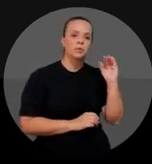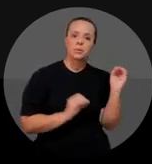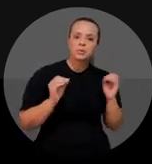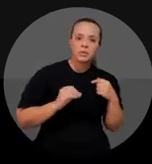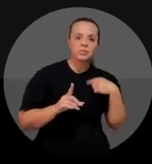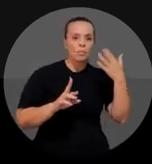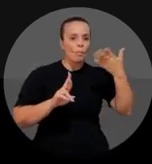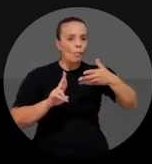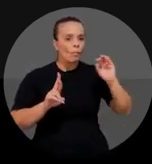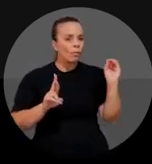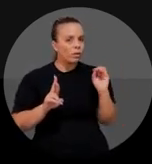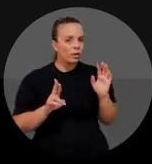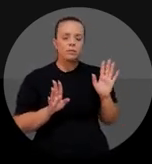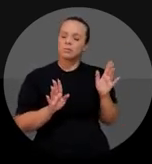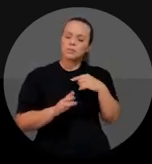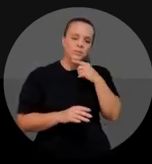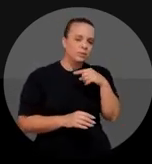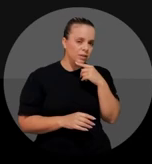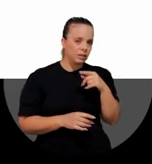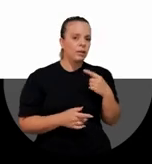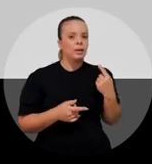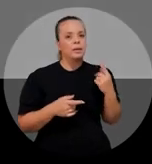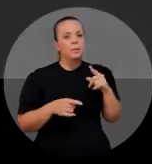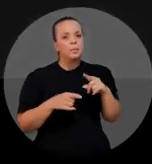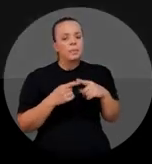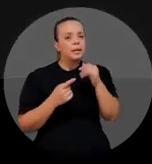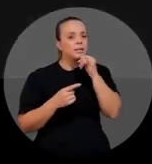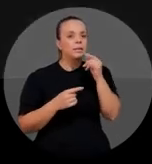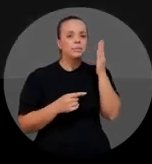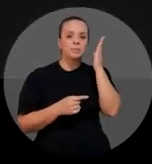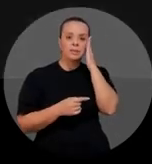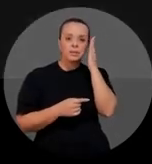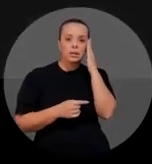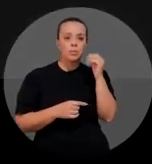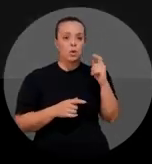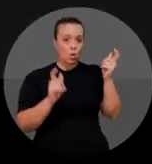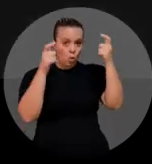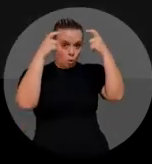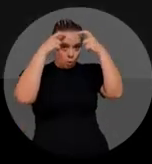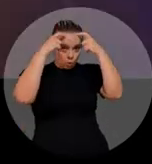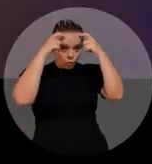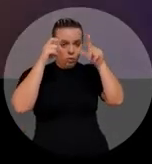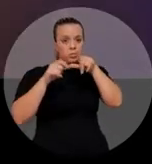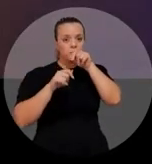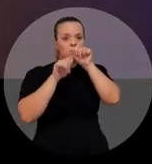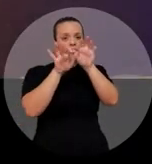isso. Mas é aquela coisa, né, do urso e a águia, porque o urso